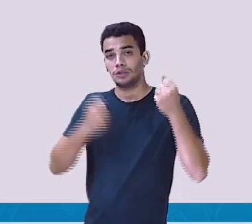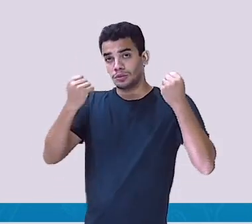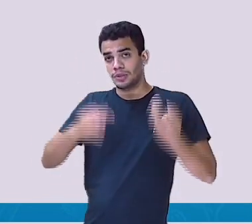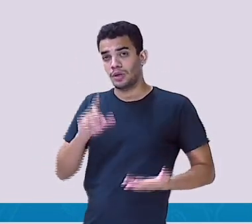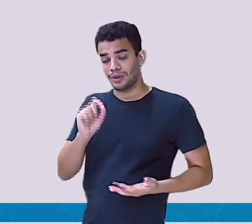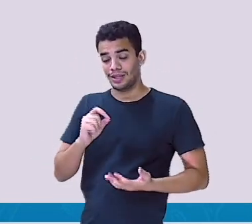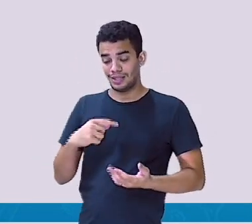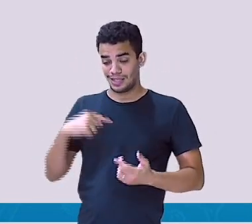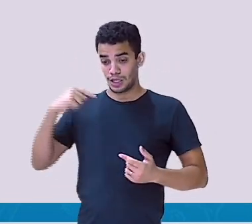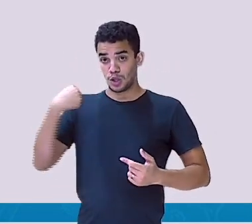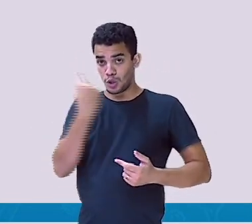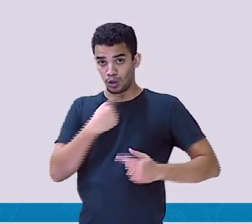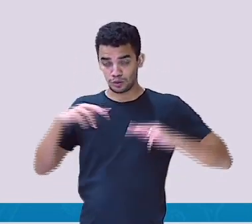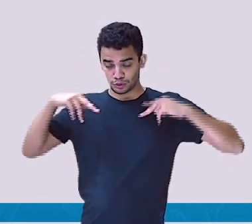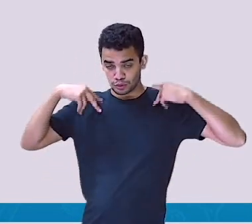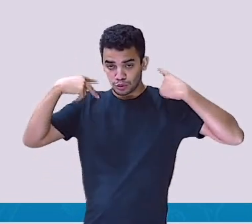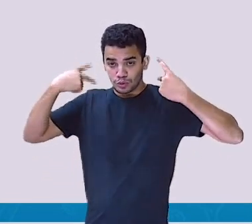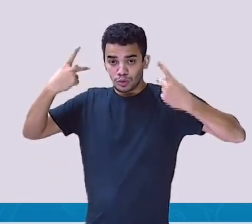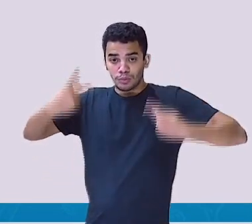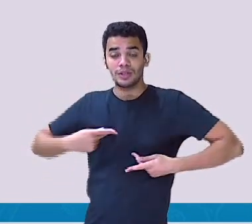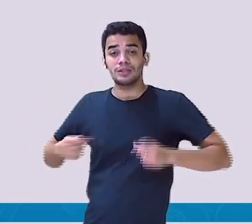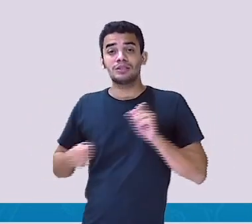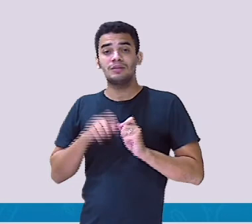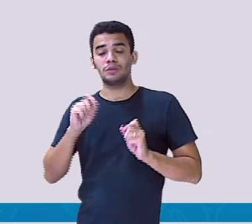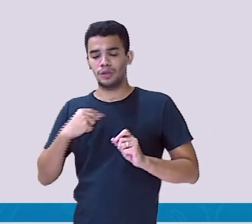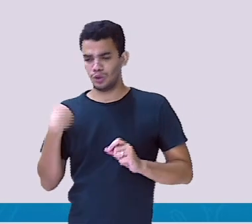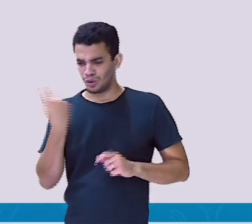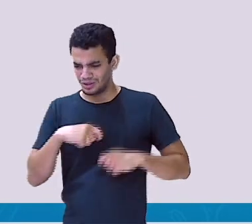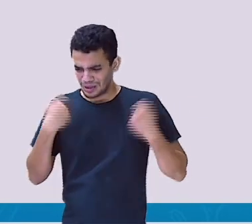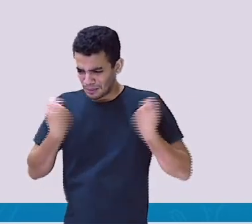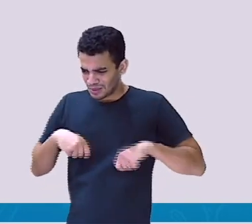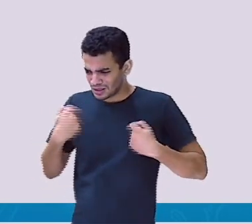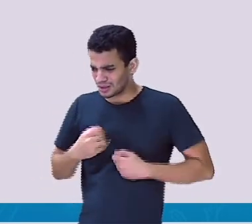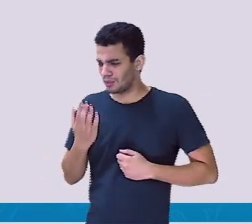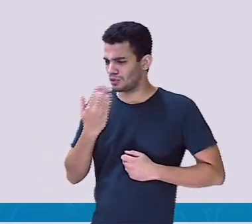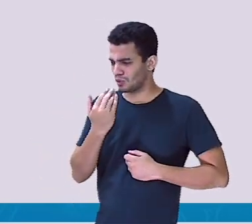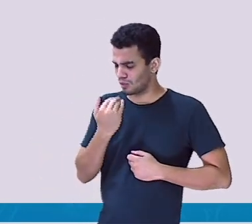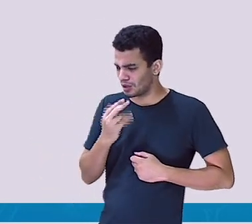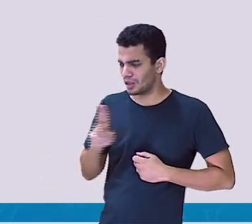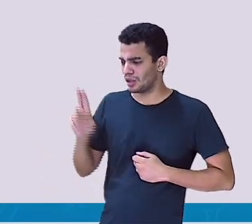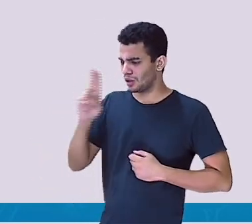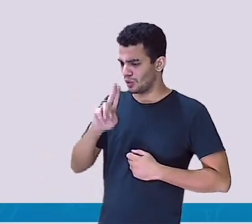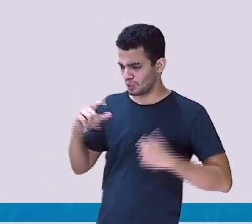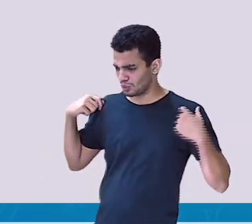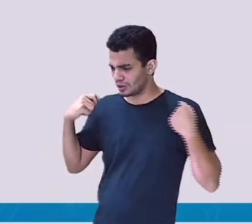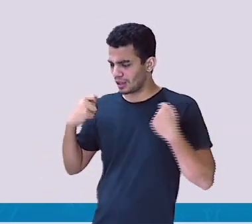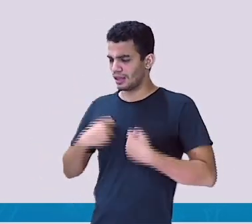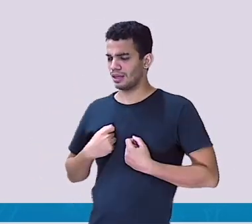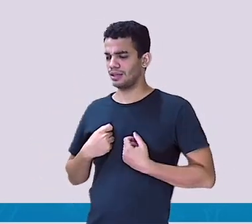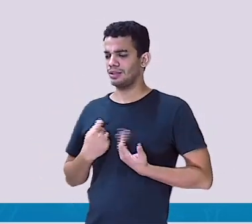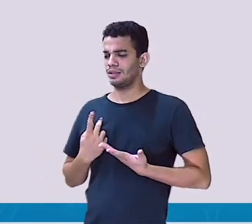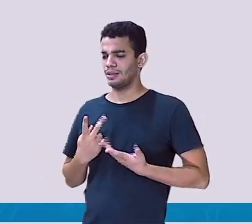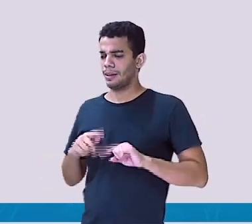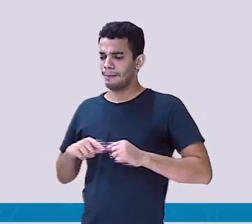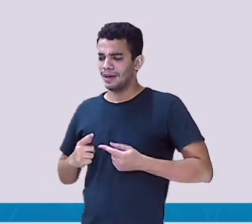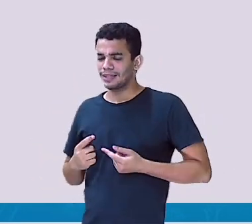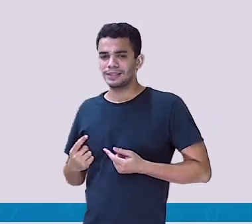e se desenvolve por meio do uso dos recursos naturais. Então, eu coloquei uma imagem aqui para pensar